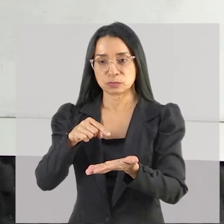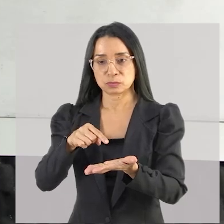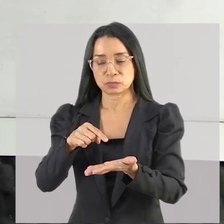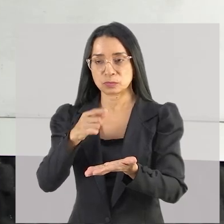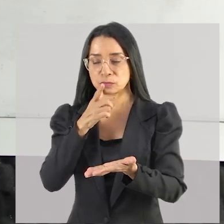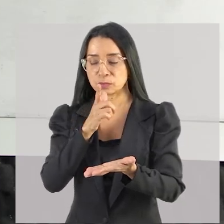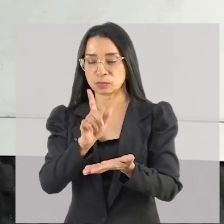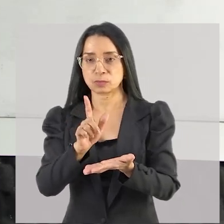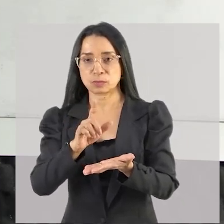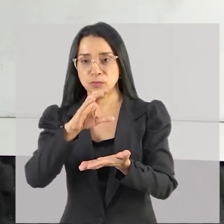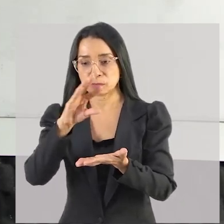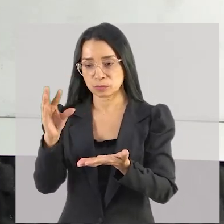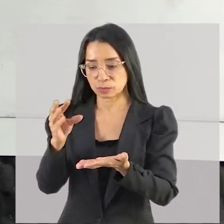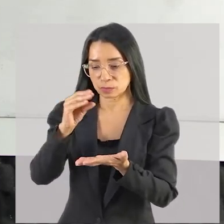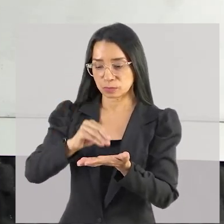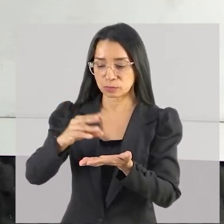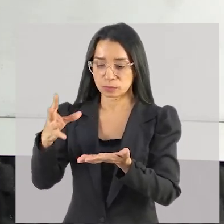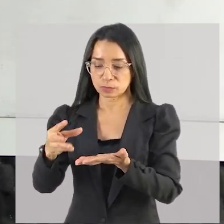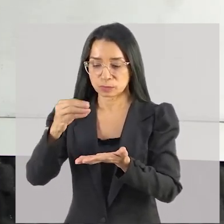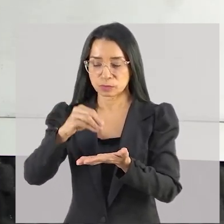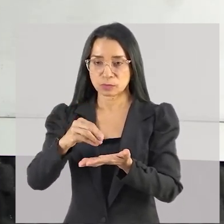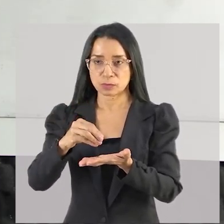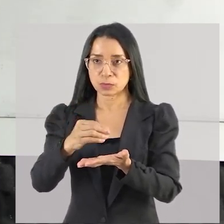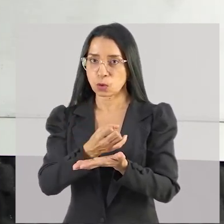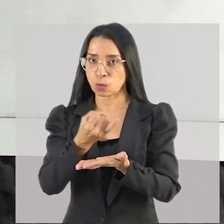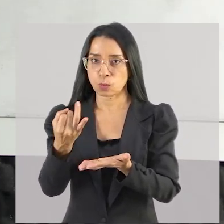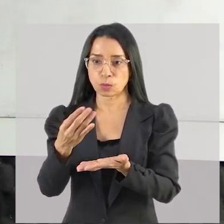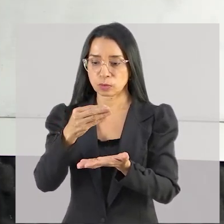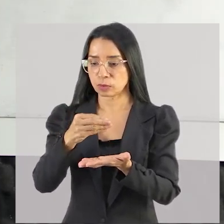certo? Eu consigo colocar quantas gramas de farinha?